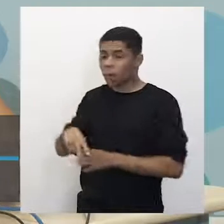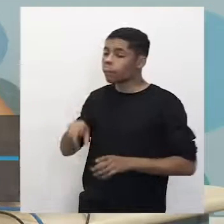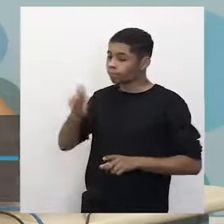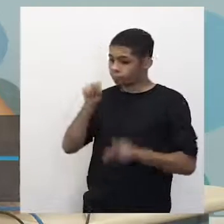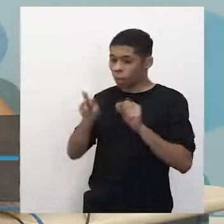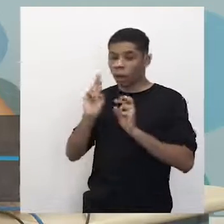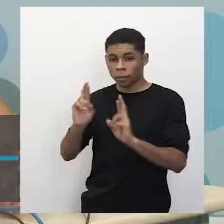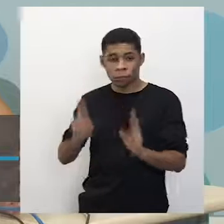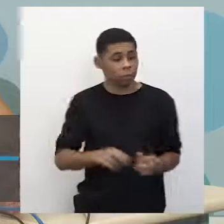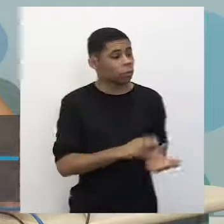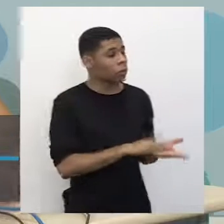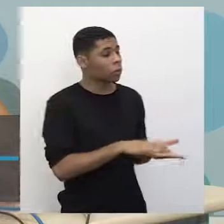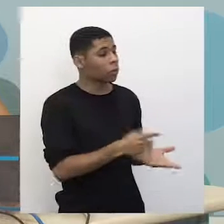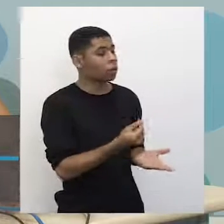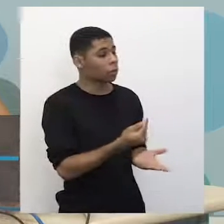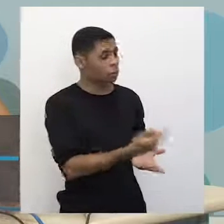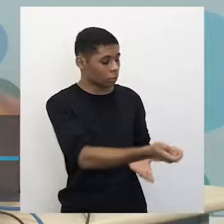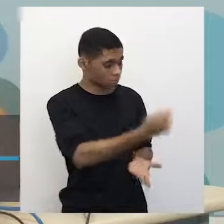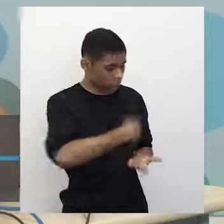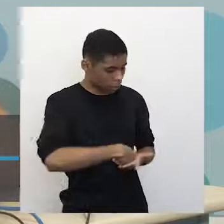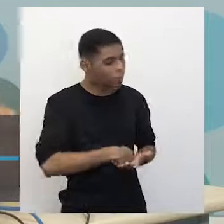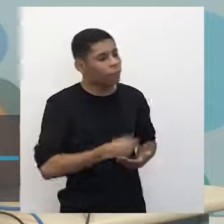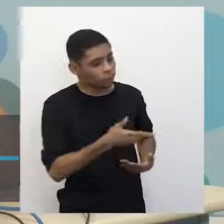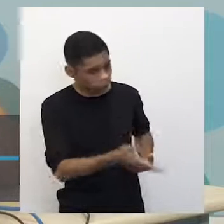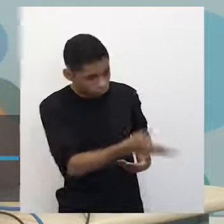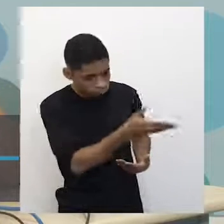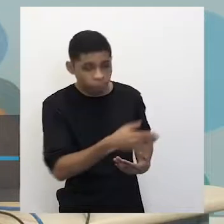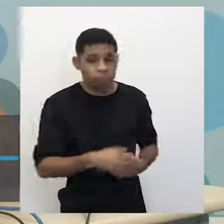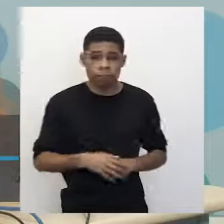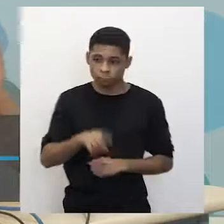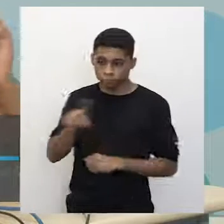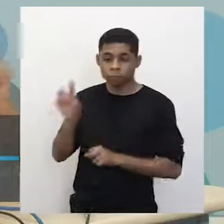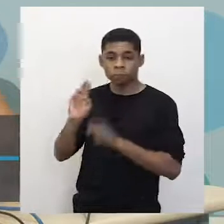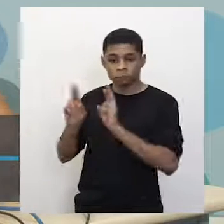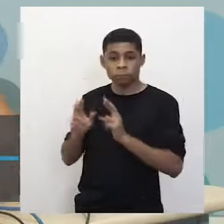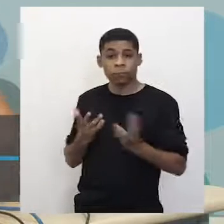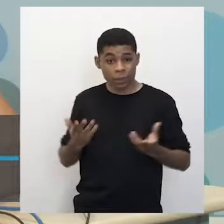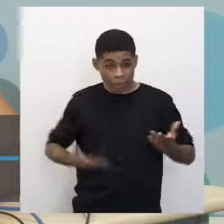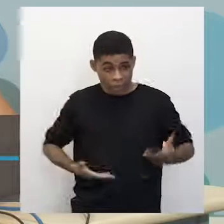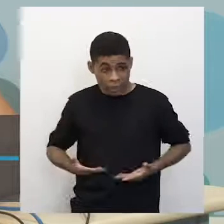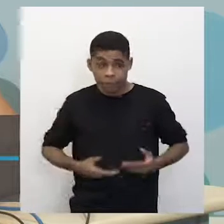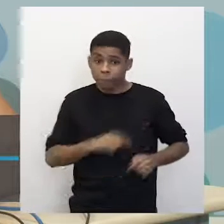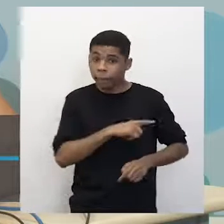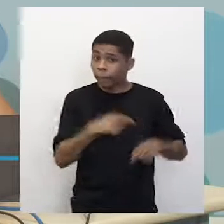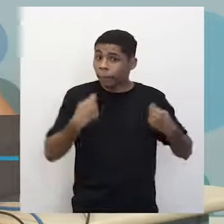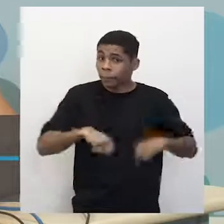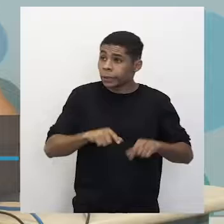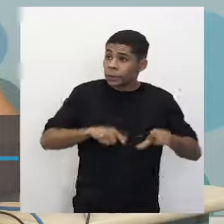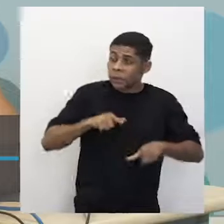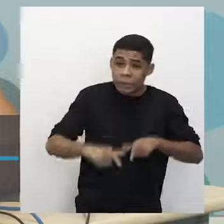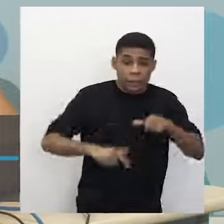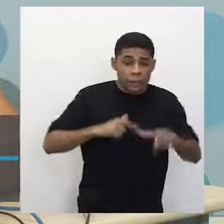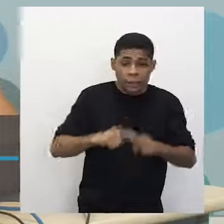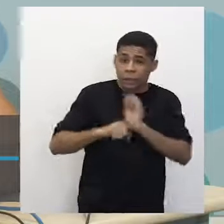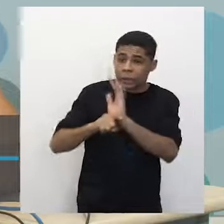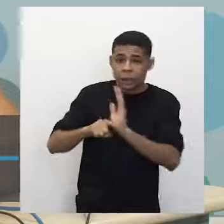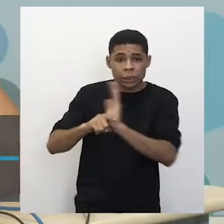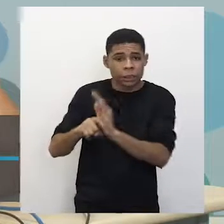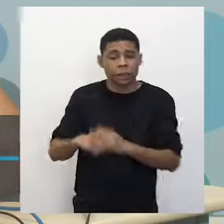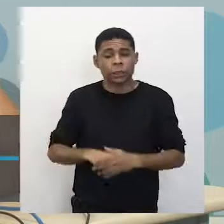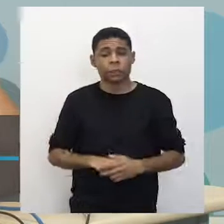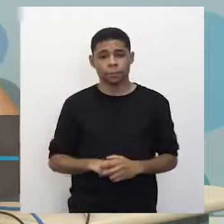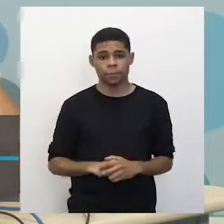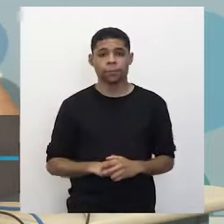para poderem também sobreviver. Mais uma vez, os servos sustentam as demais classes da sociedade aí. Temos uma